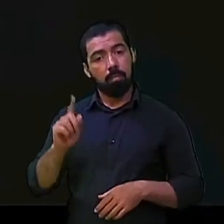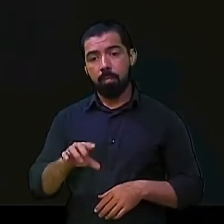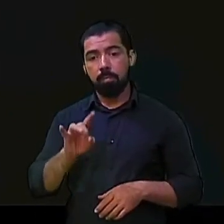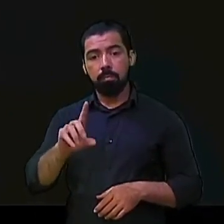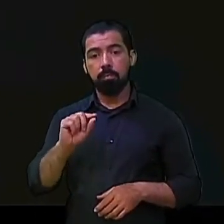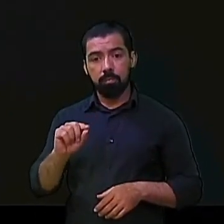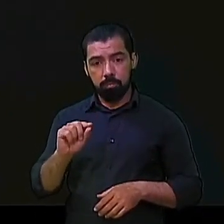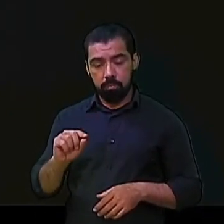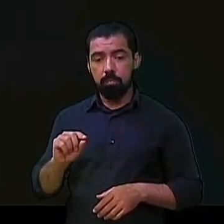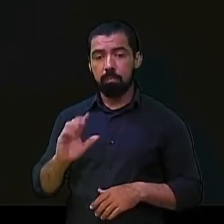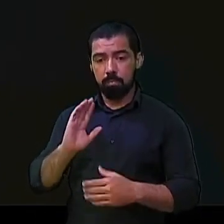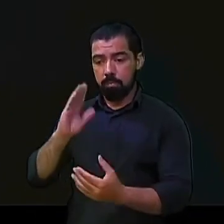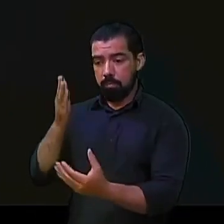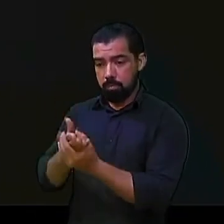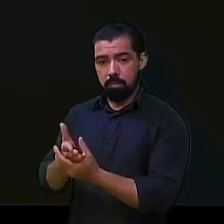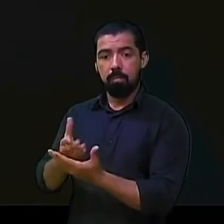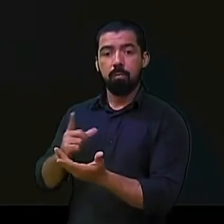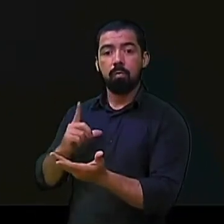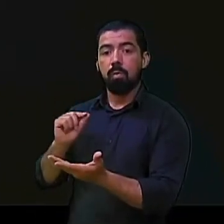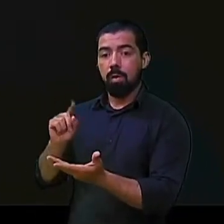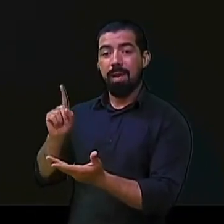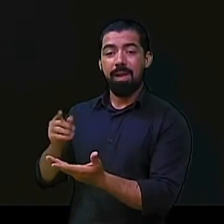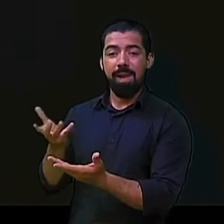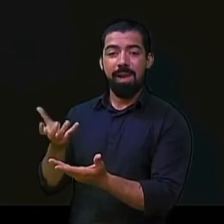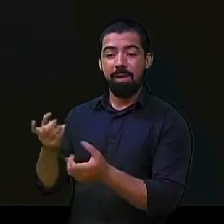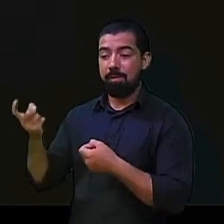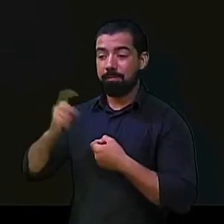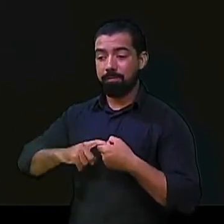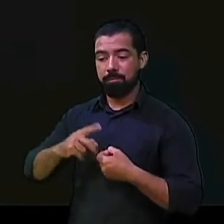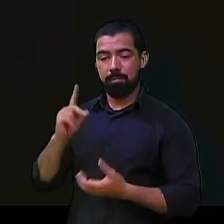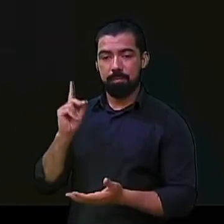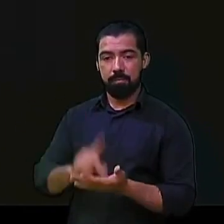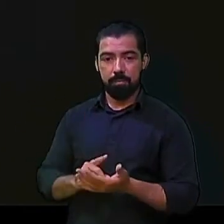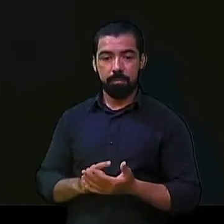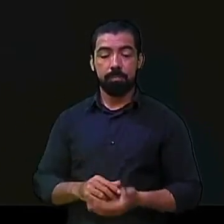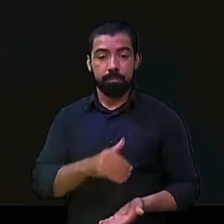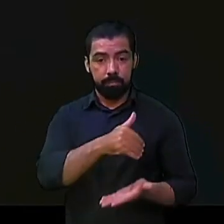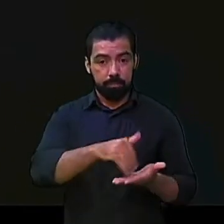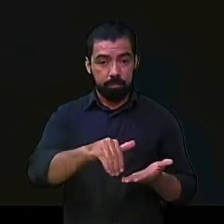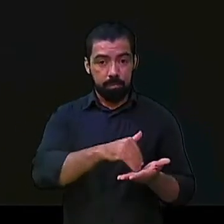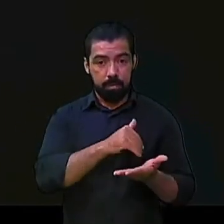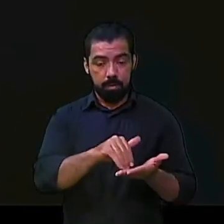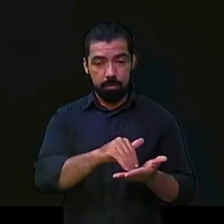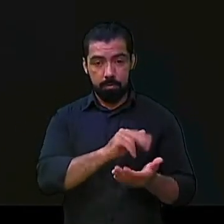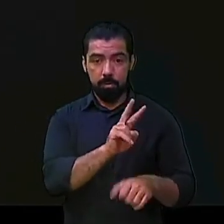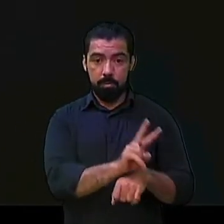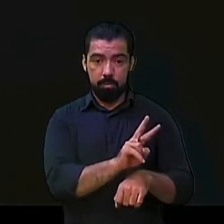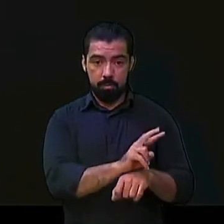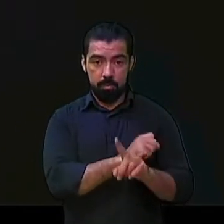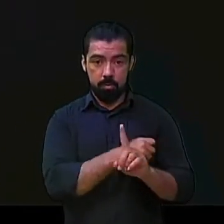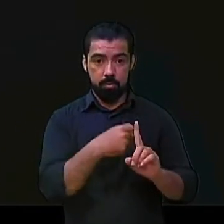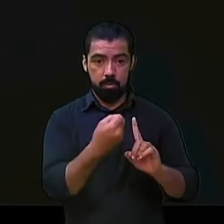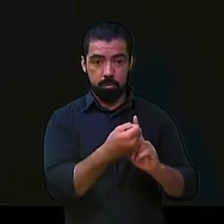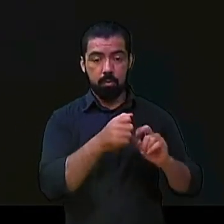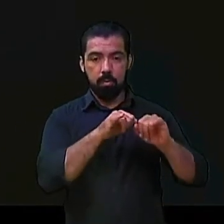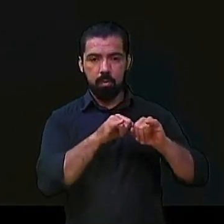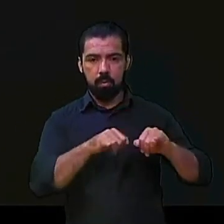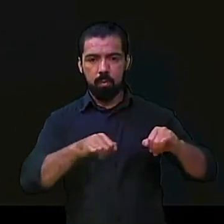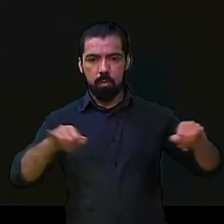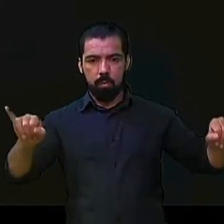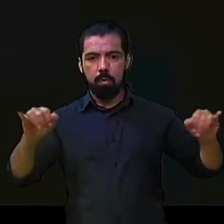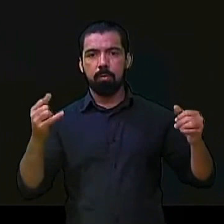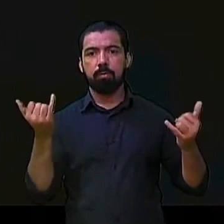somente restabelecer que a Secretaria de Proteção Social, ao publicar o edital, divulgou todas as